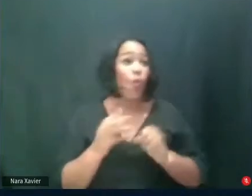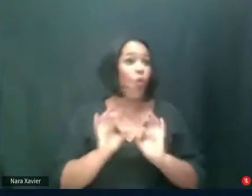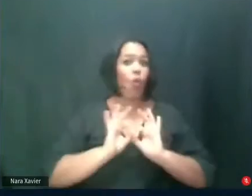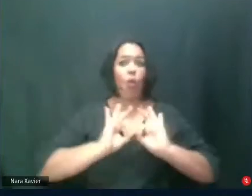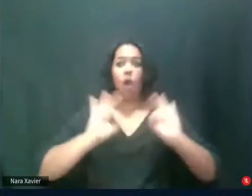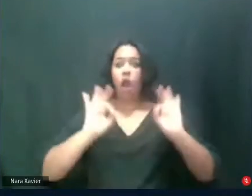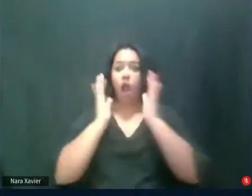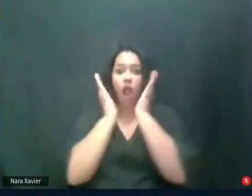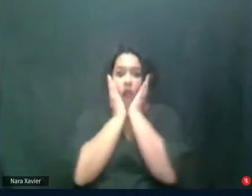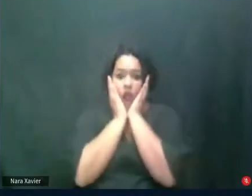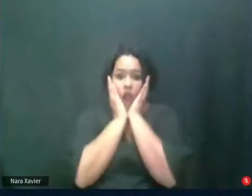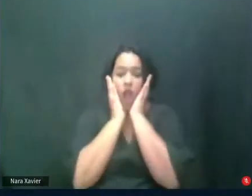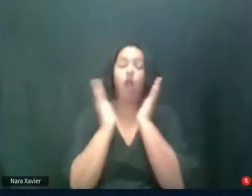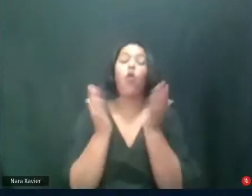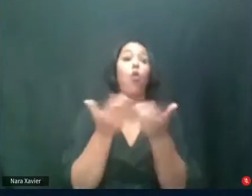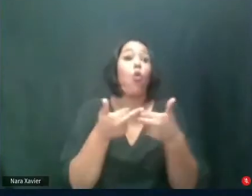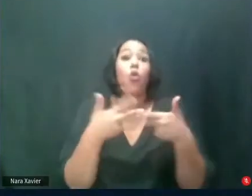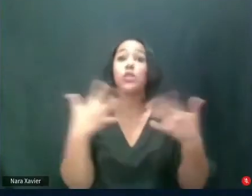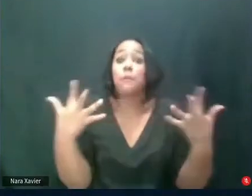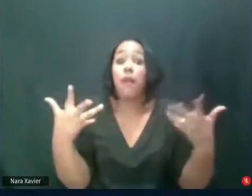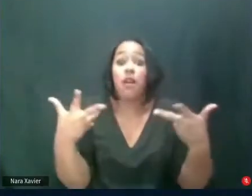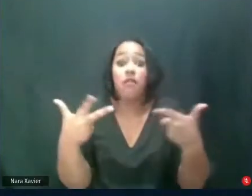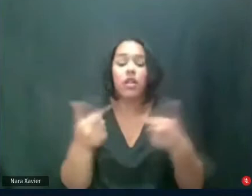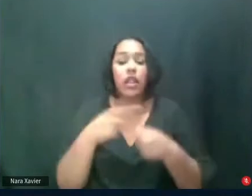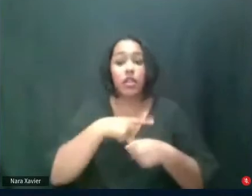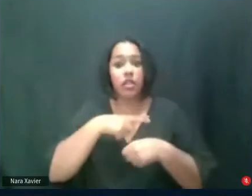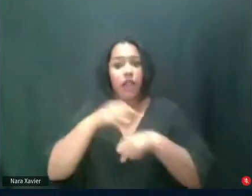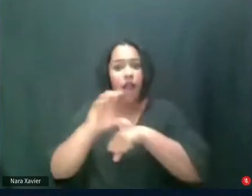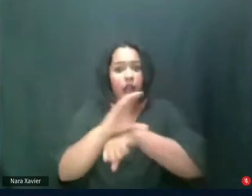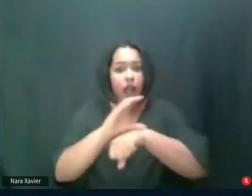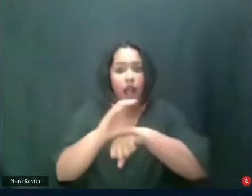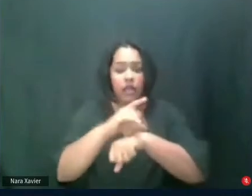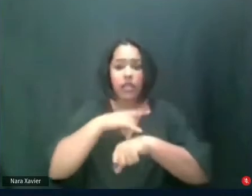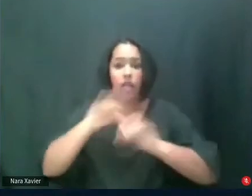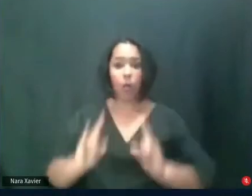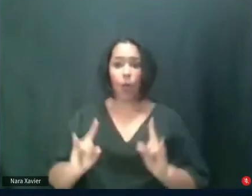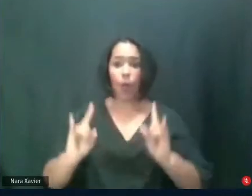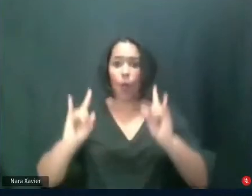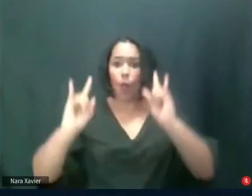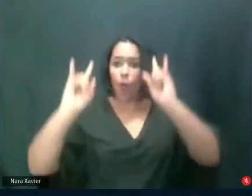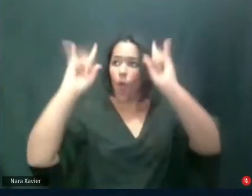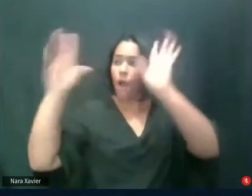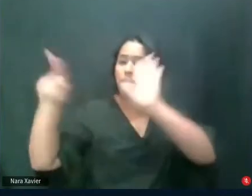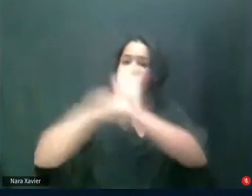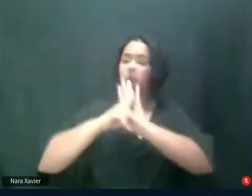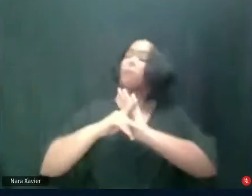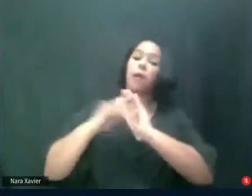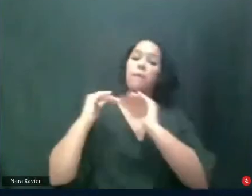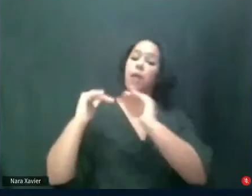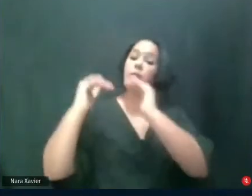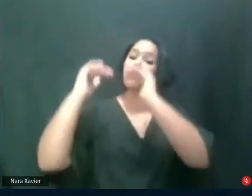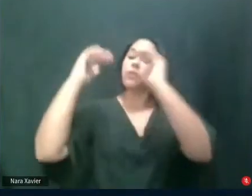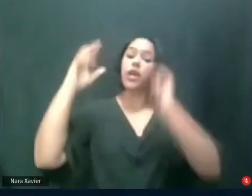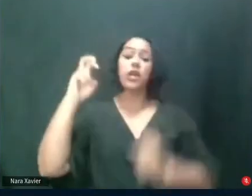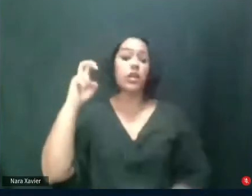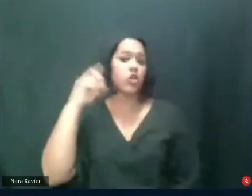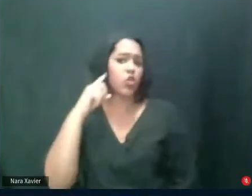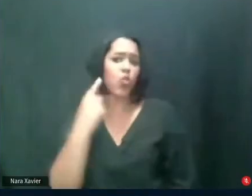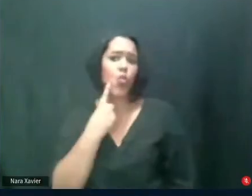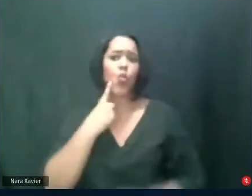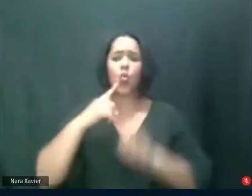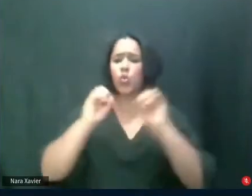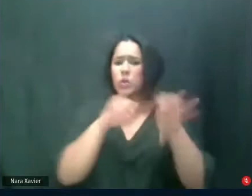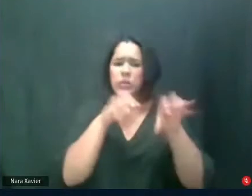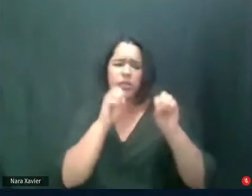assim... Tem CAES que tem um prédio próprio todo para ele, com 5 andares, com 30 surdos, né,